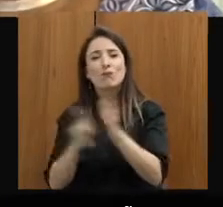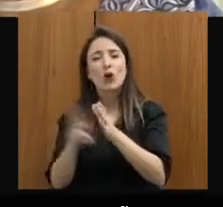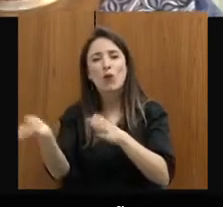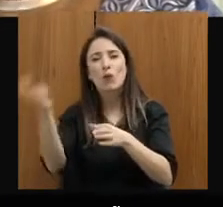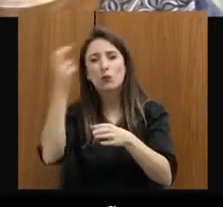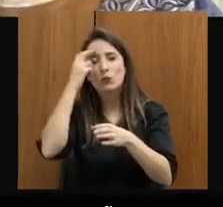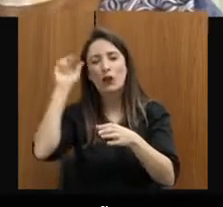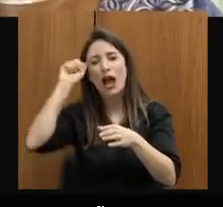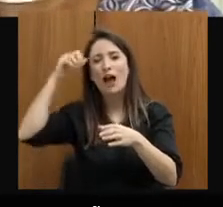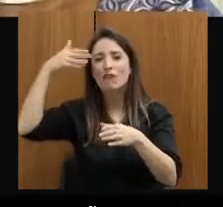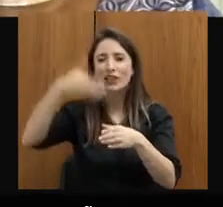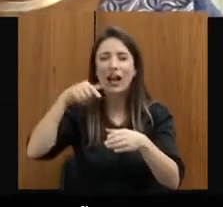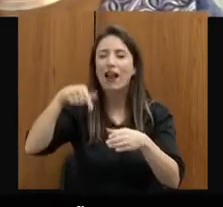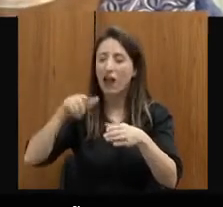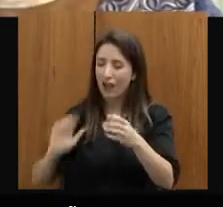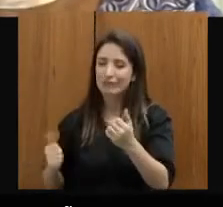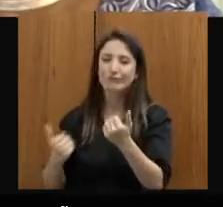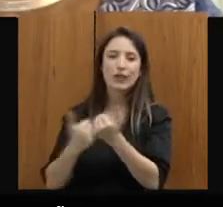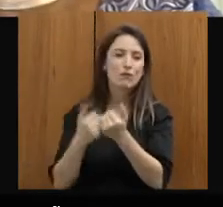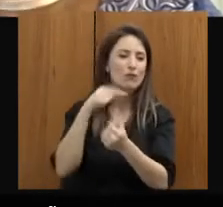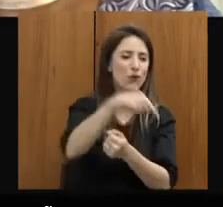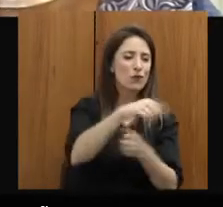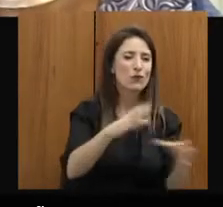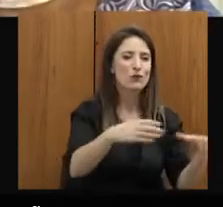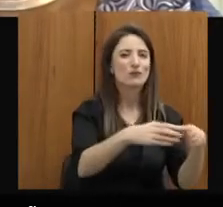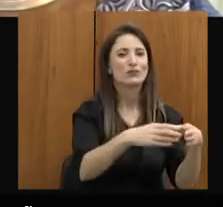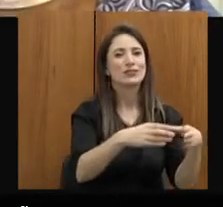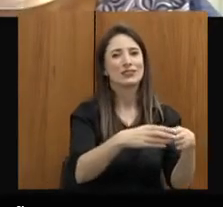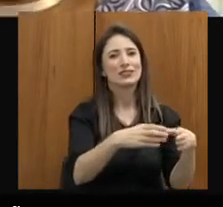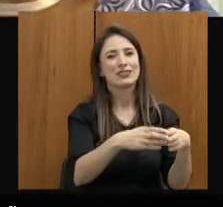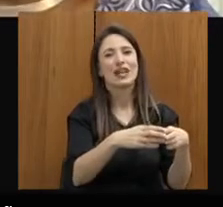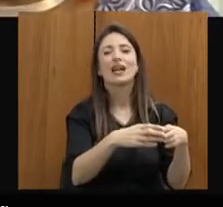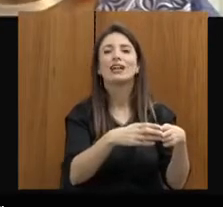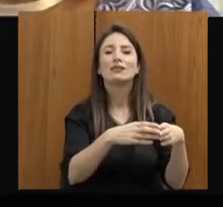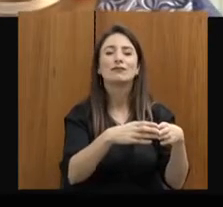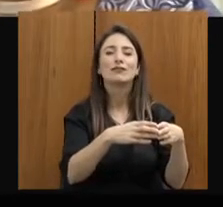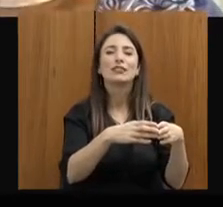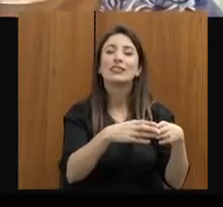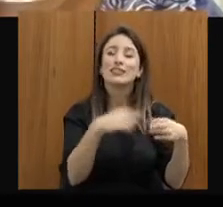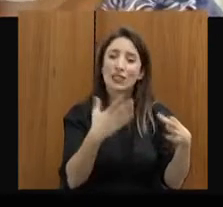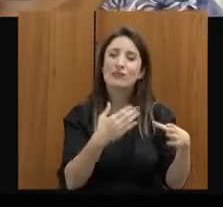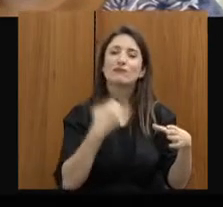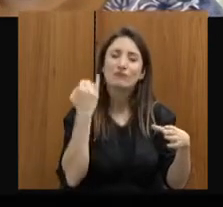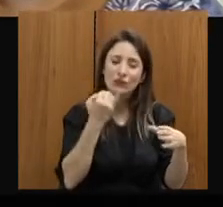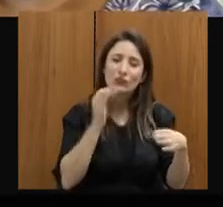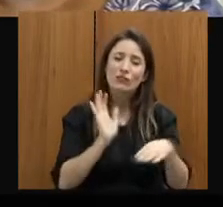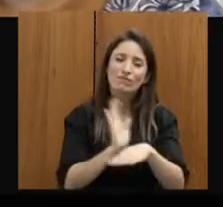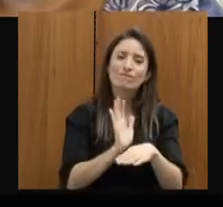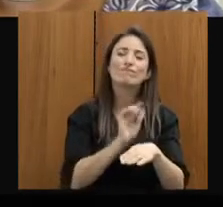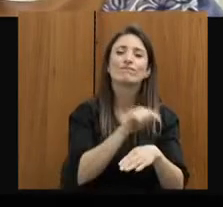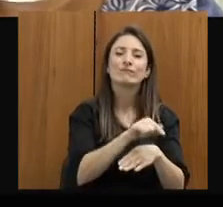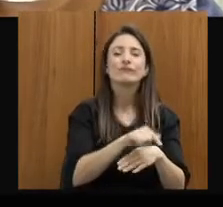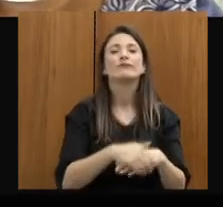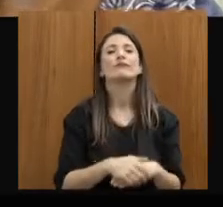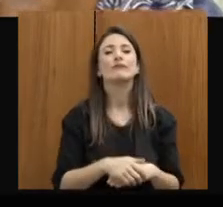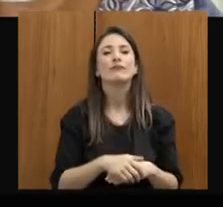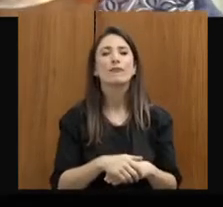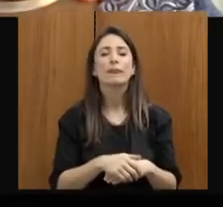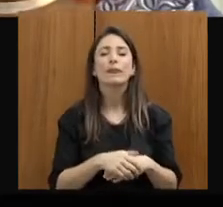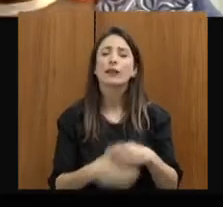irmã a importância fundamental para que não saia o documento inóculo de que as